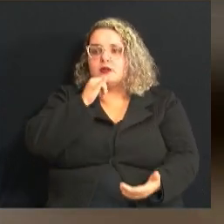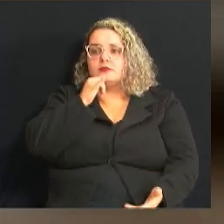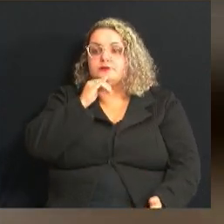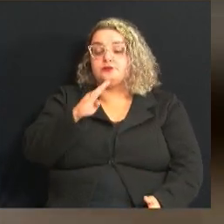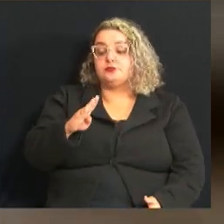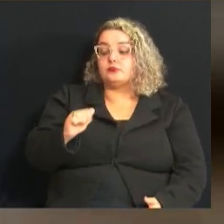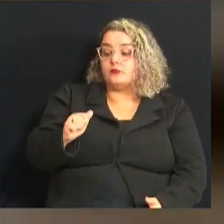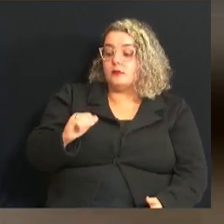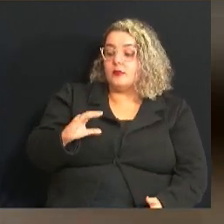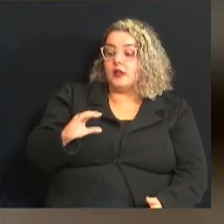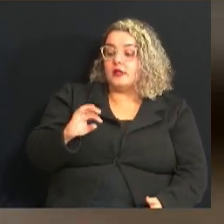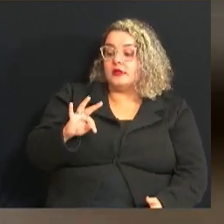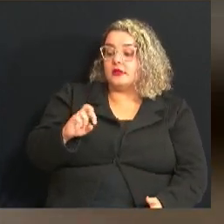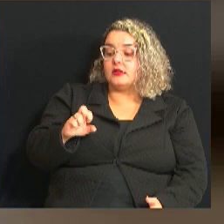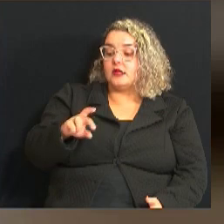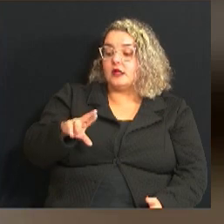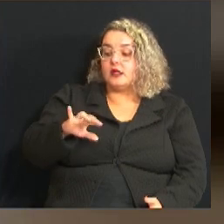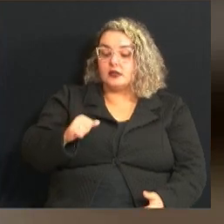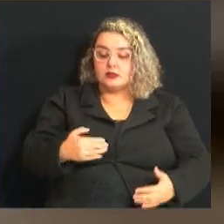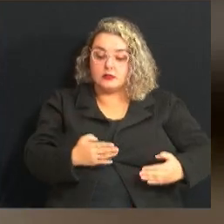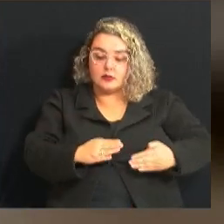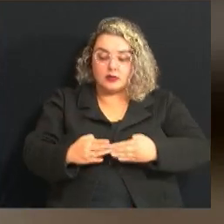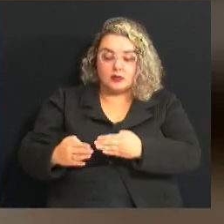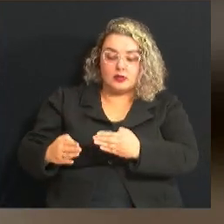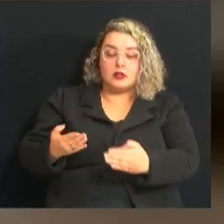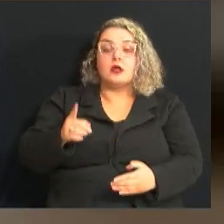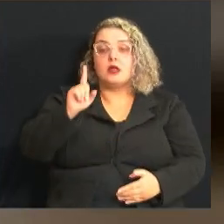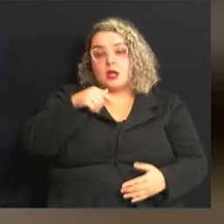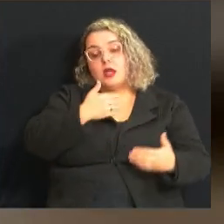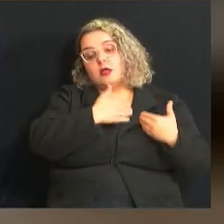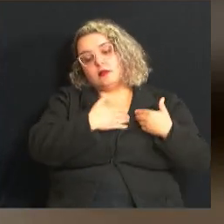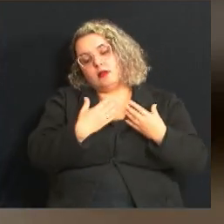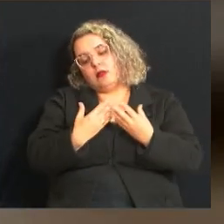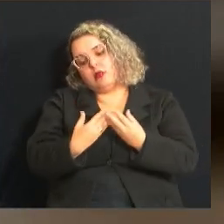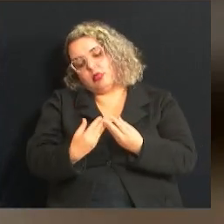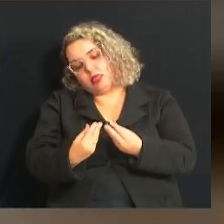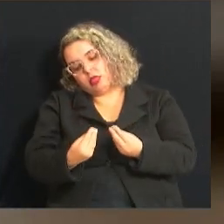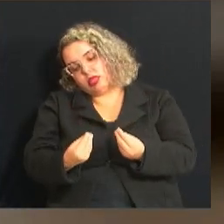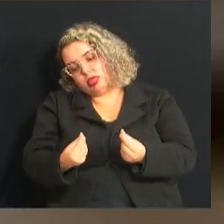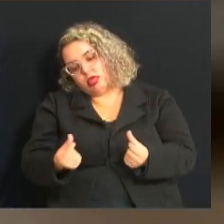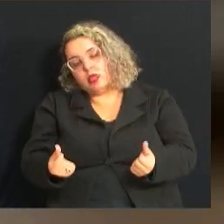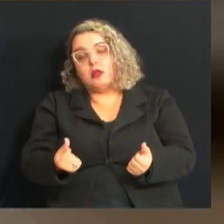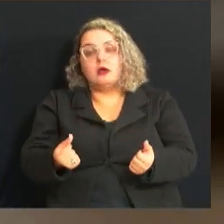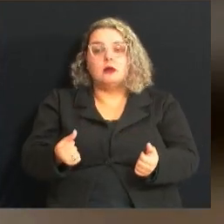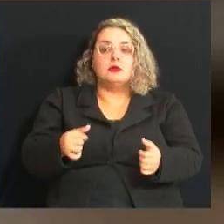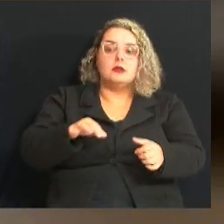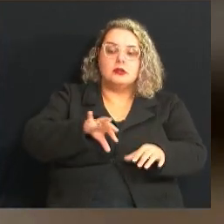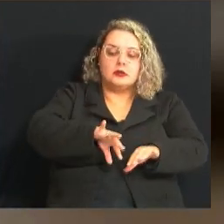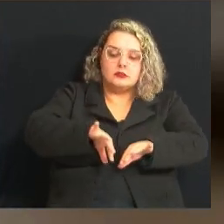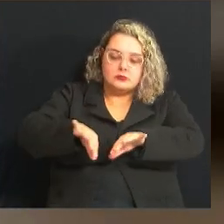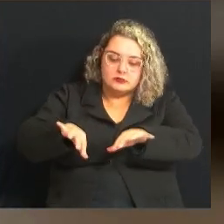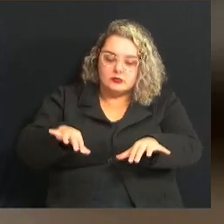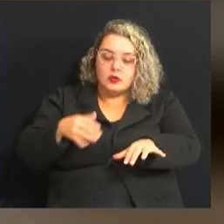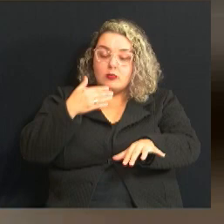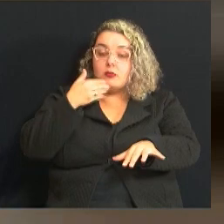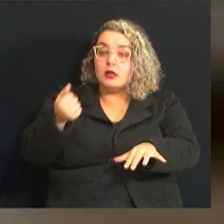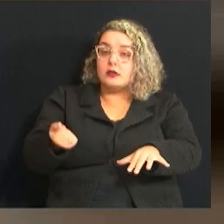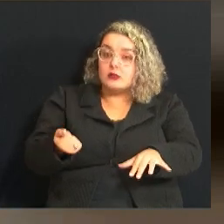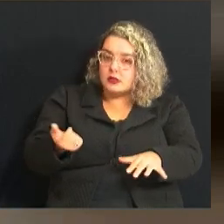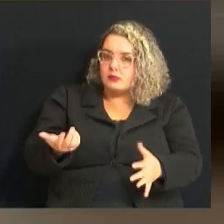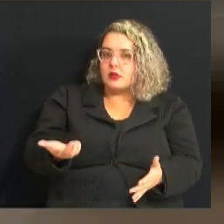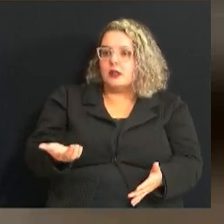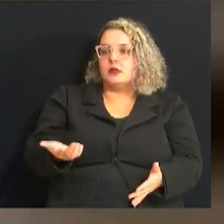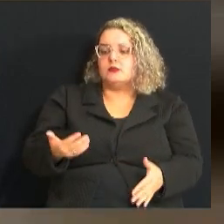que efetivamente são responsáveis pela degradação, fazer uma seleção delas, fazer um melhoramento delas, e